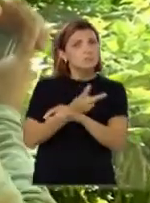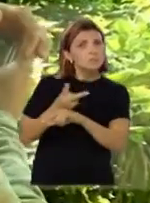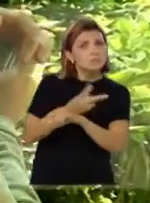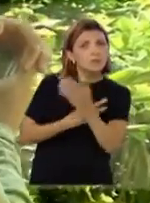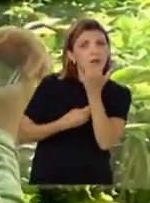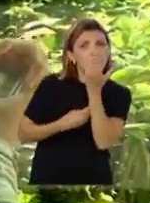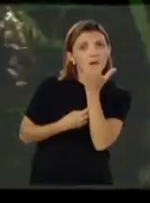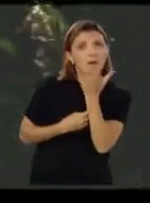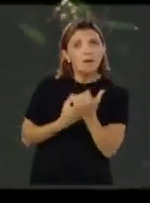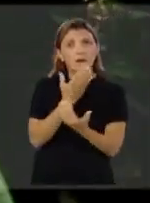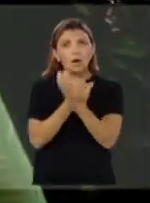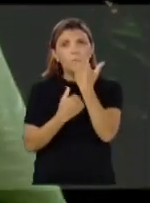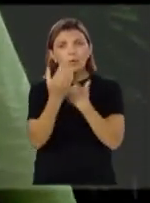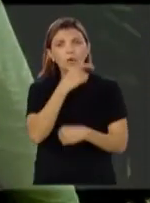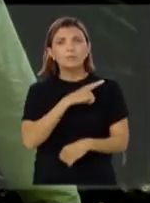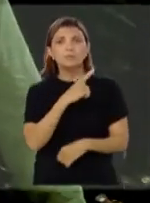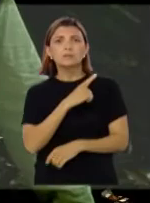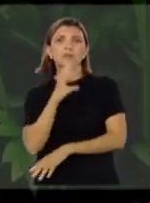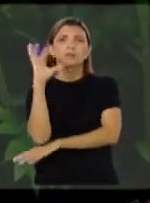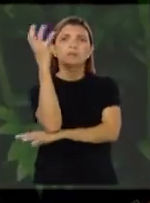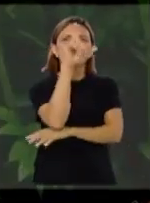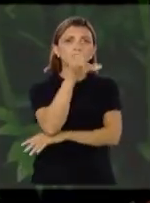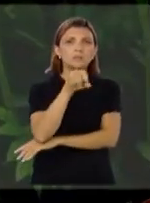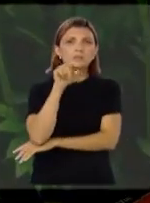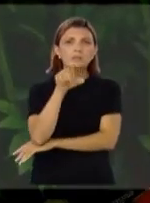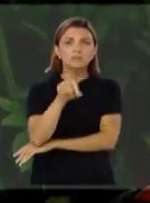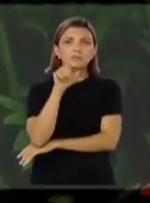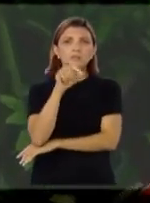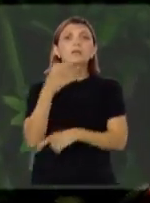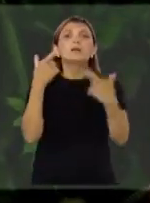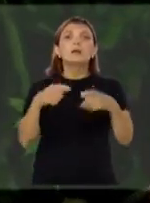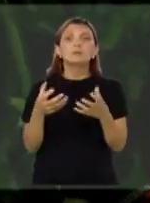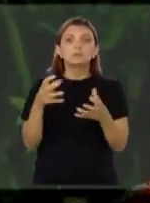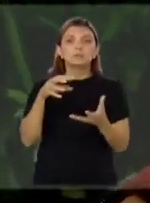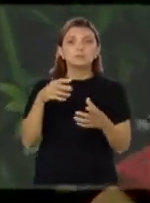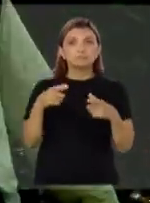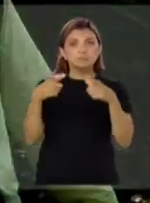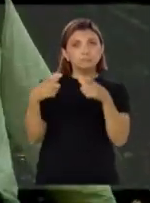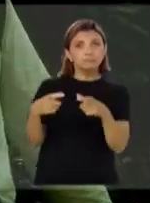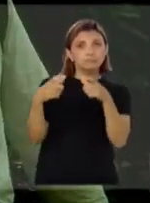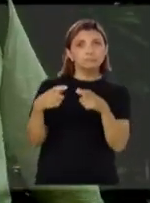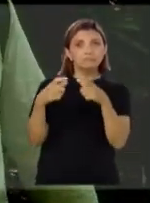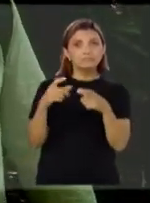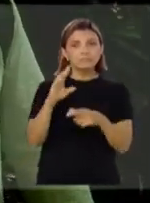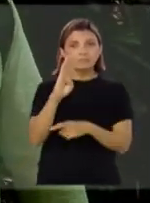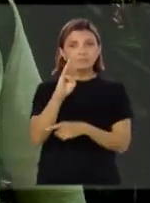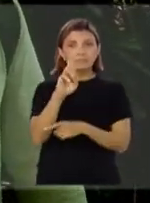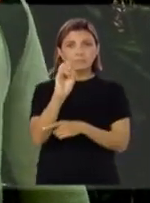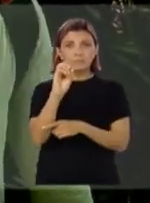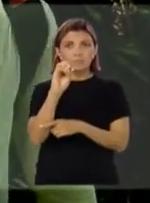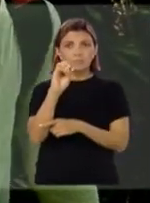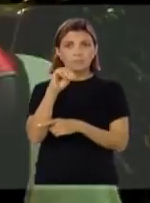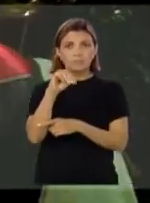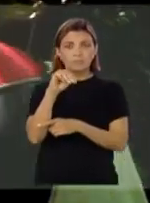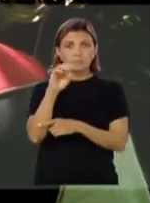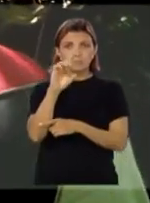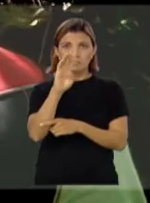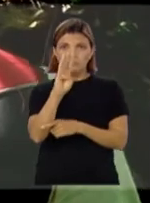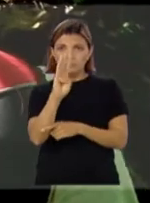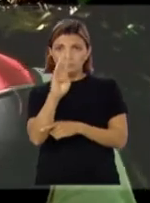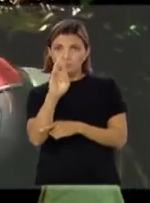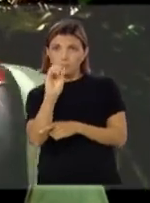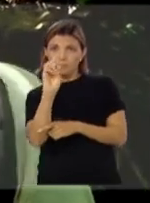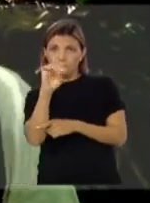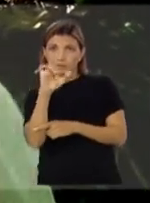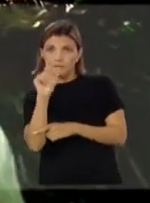a Jacutinga Ah deve ter ido atrás de comida li que ela costuma comer os frutos do palmito e da Imbaúba e sabe onde ela gosta de fazer os ninhos não nas